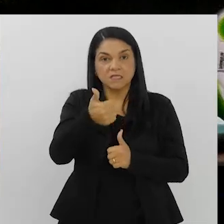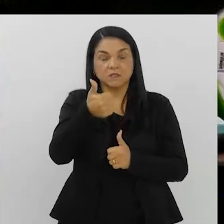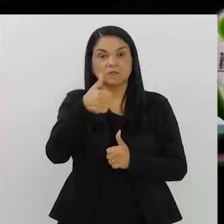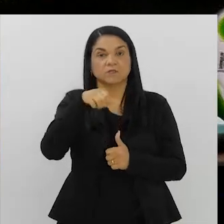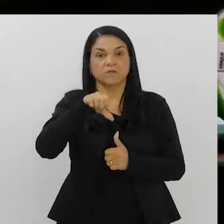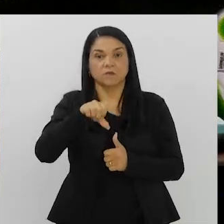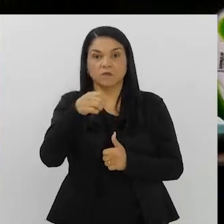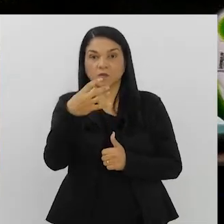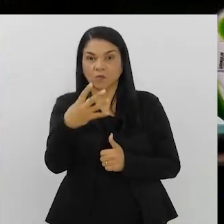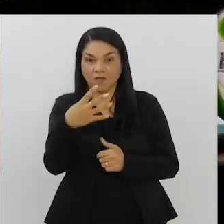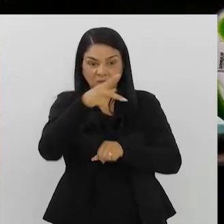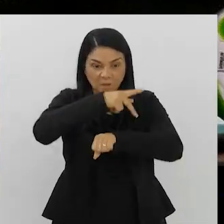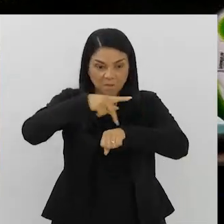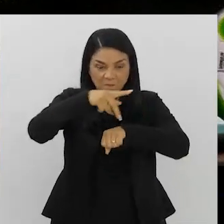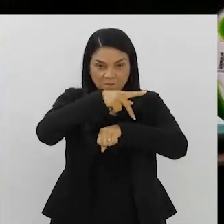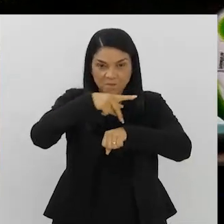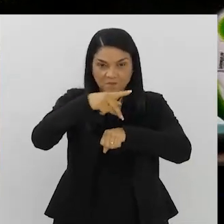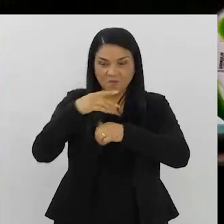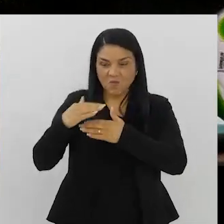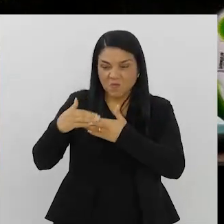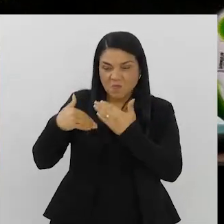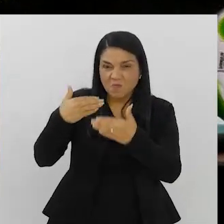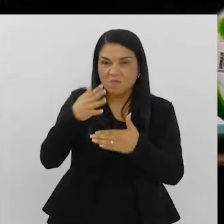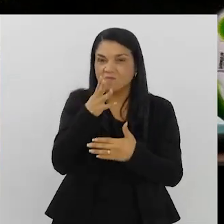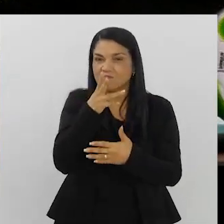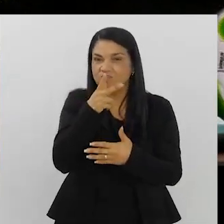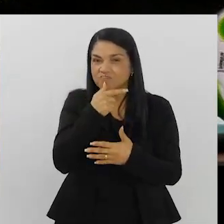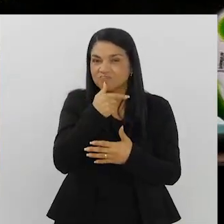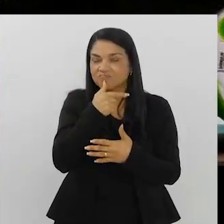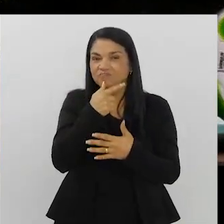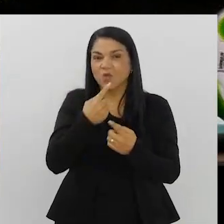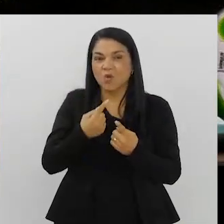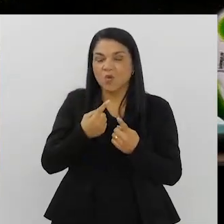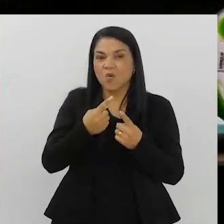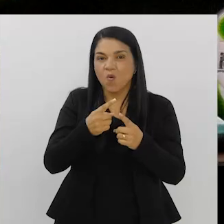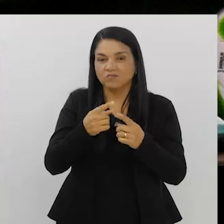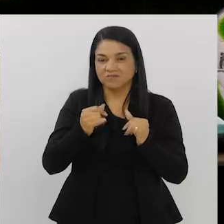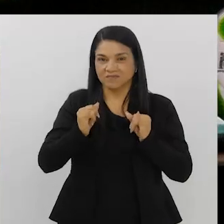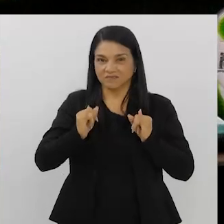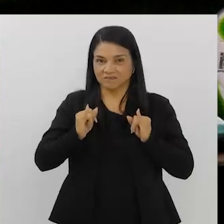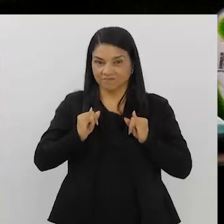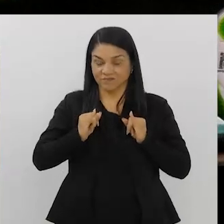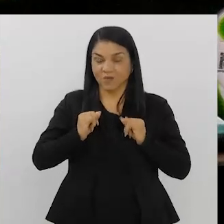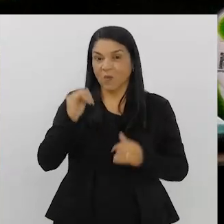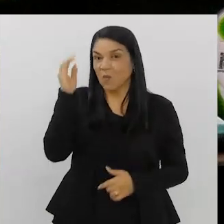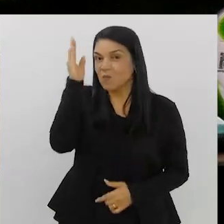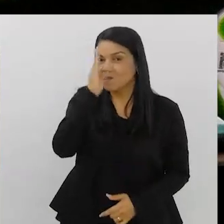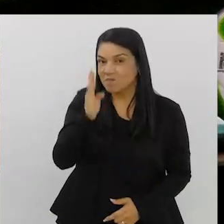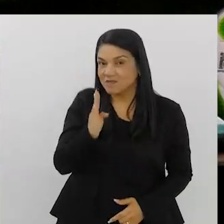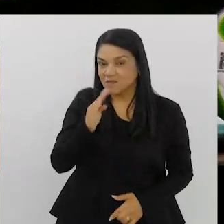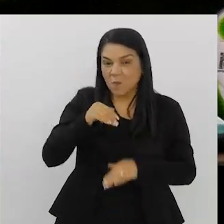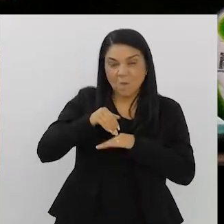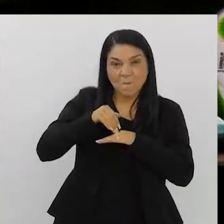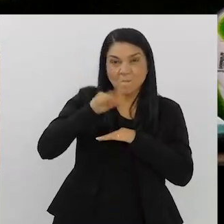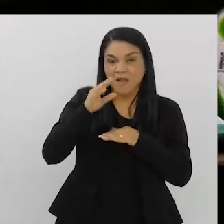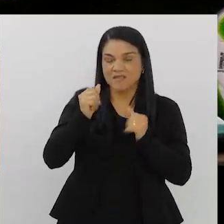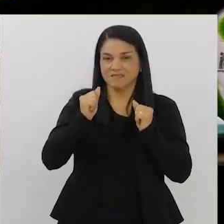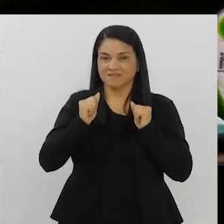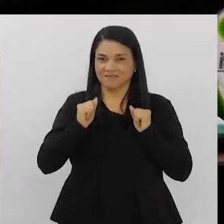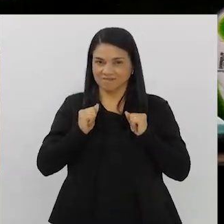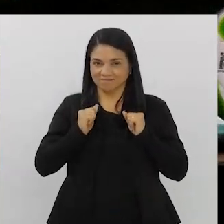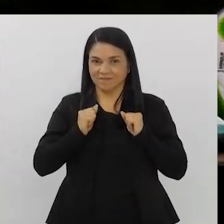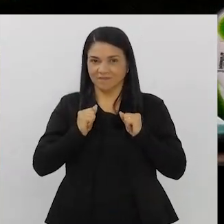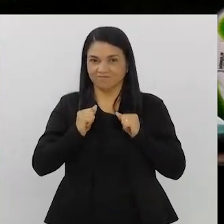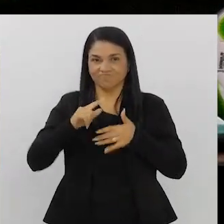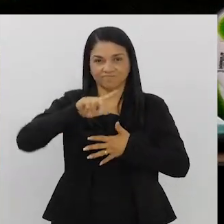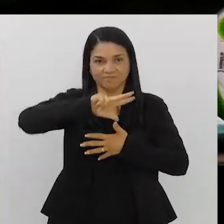mostrando um progresso lento das nações no combate ao sedentarismo, sendo o Brasil considerado o país mais sedentário da América